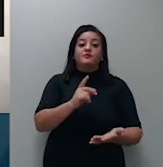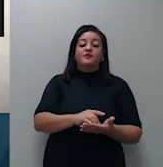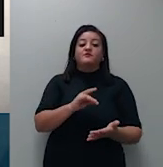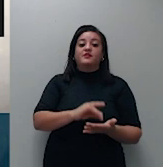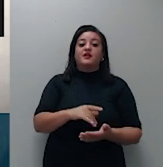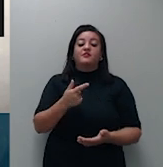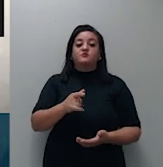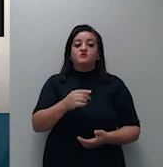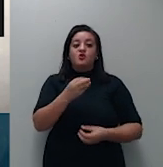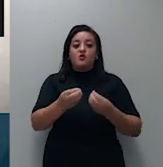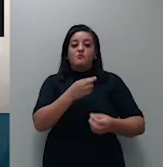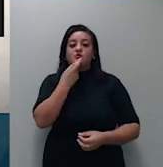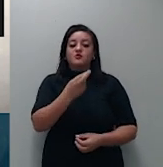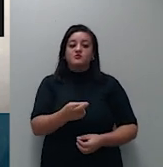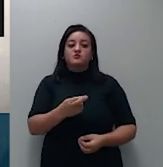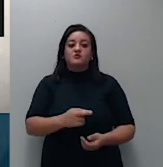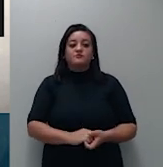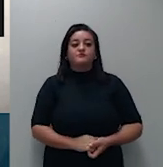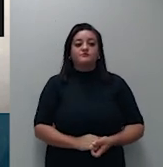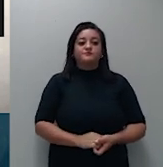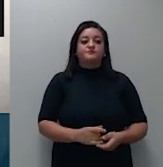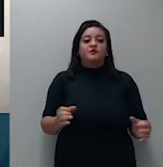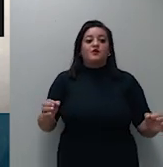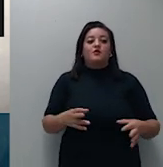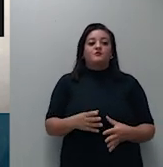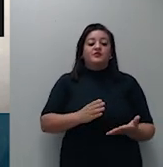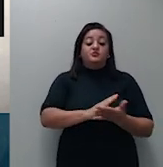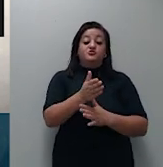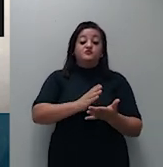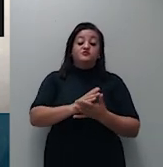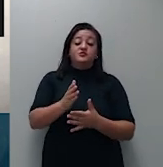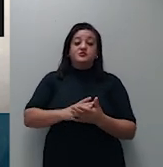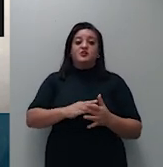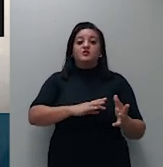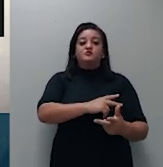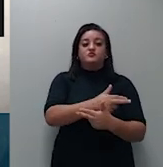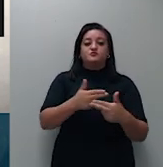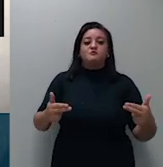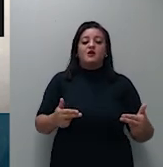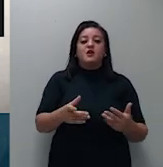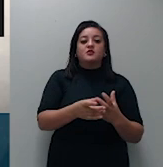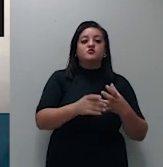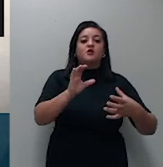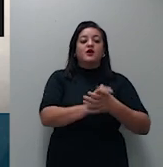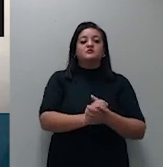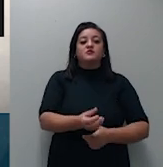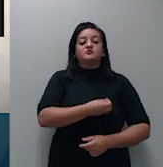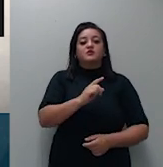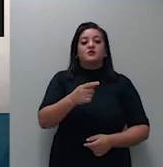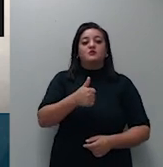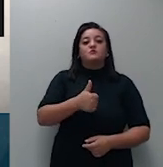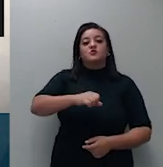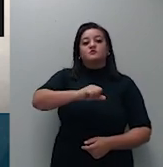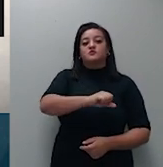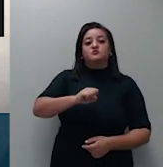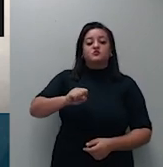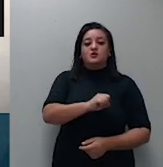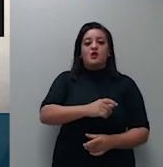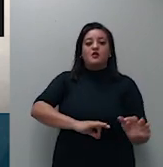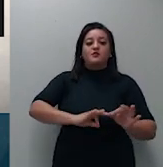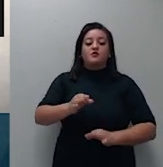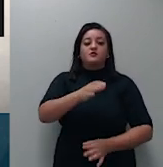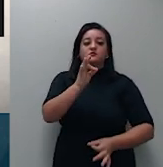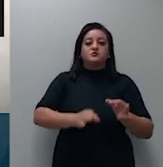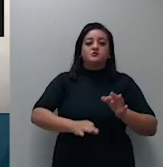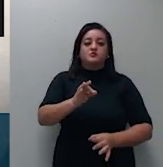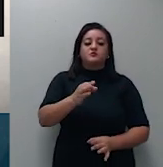não tinha por consequência da União dos bens do casal não existia em 1988